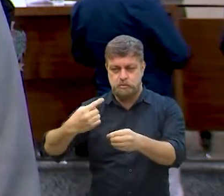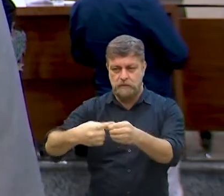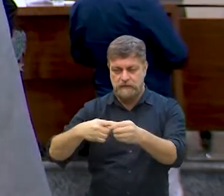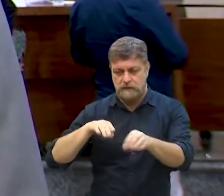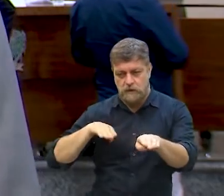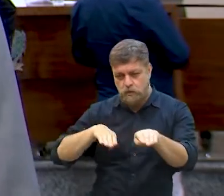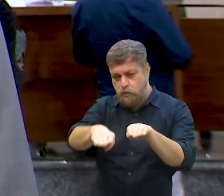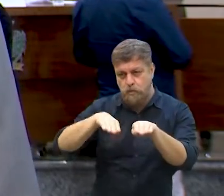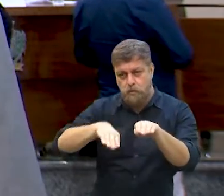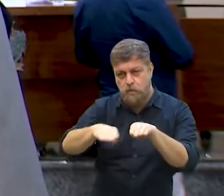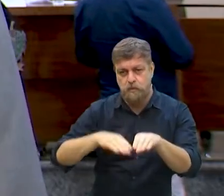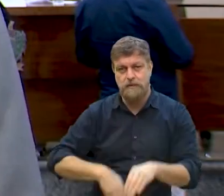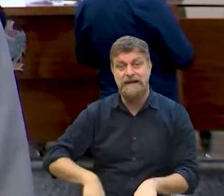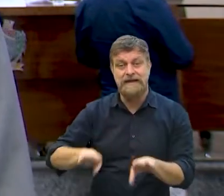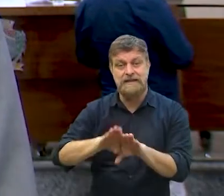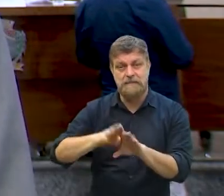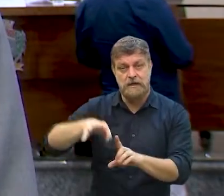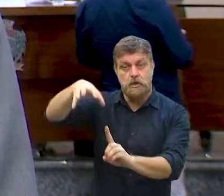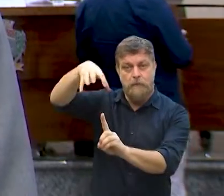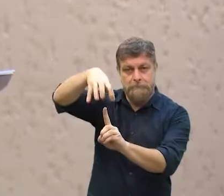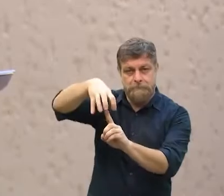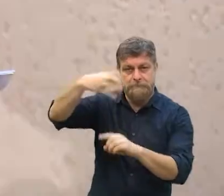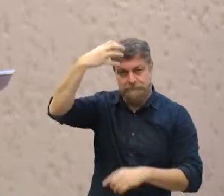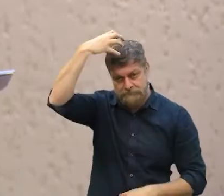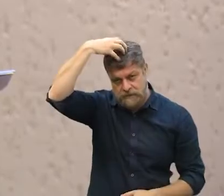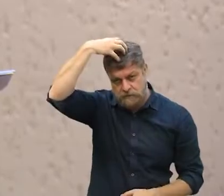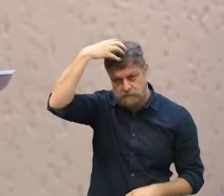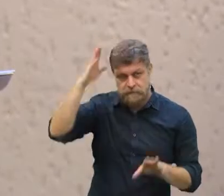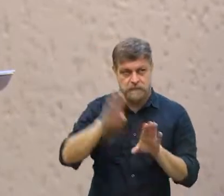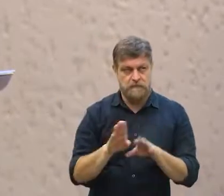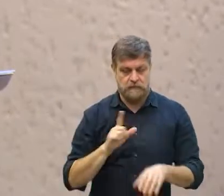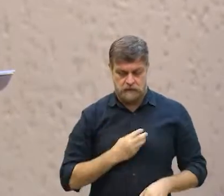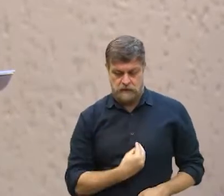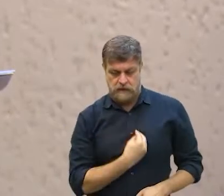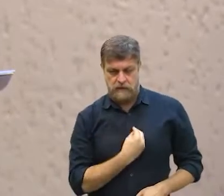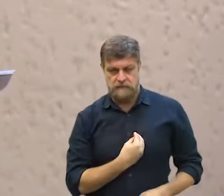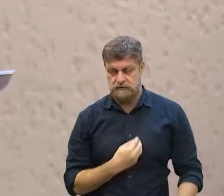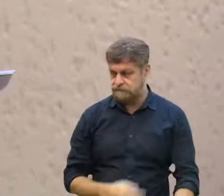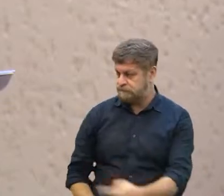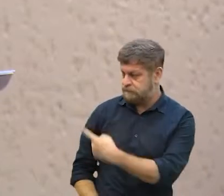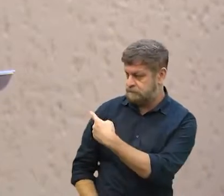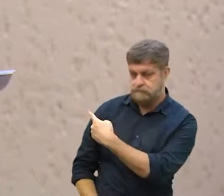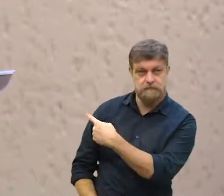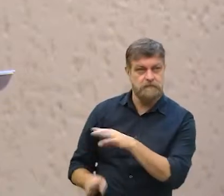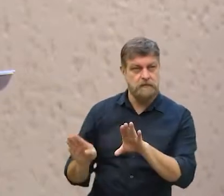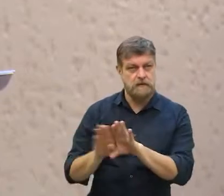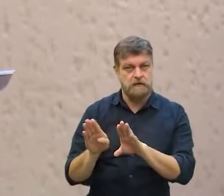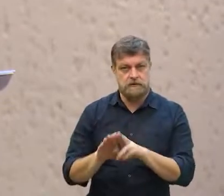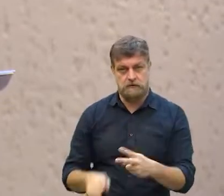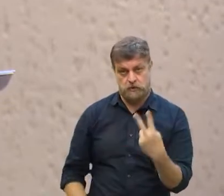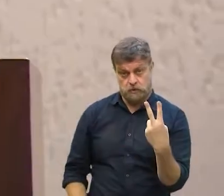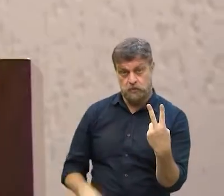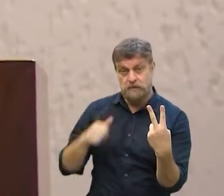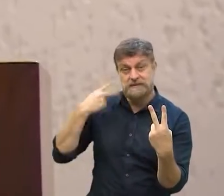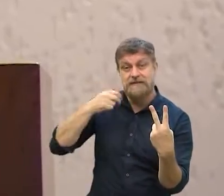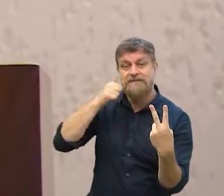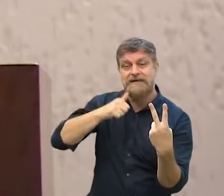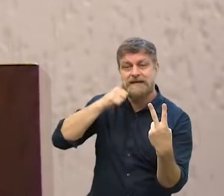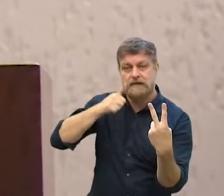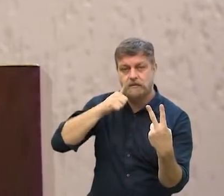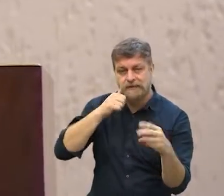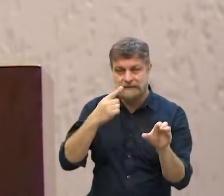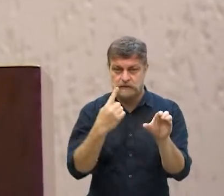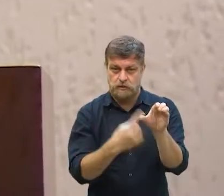acesso mais rápido ao interior e à rodovia Dom Pedro. Também marcaram presença as vereadoras Cristiane Regina Paes e